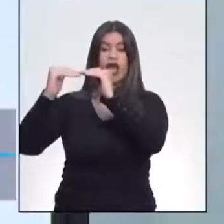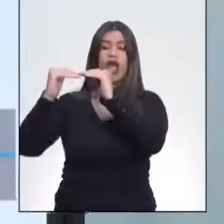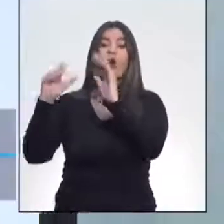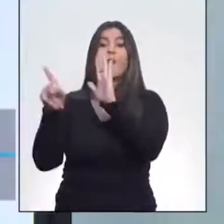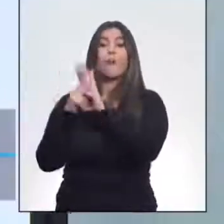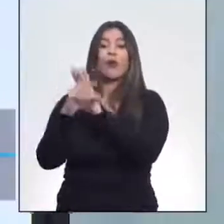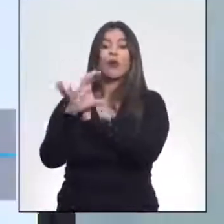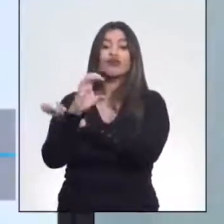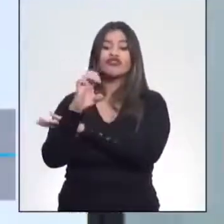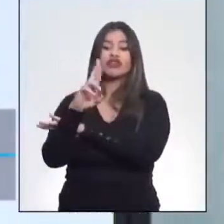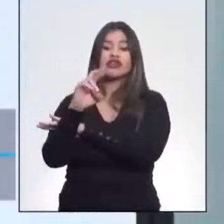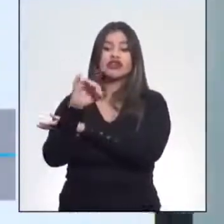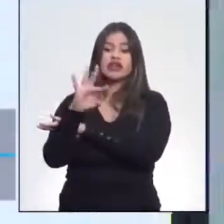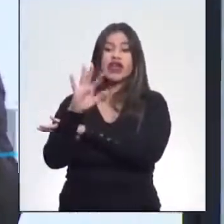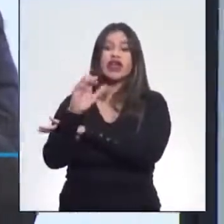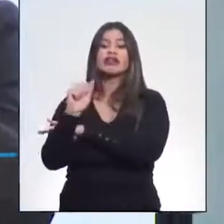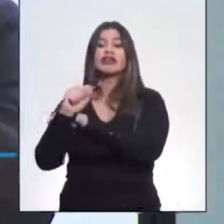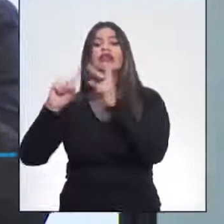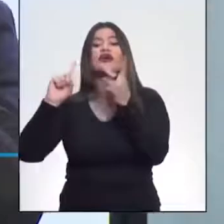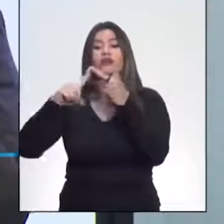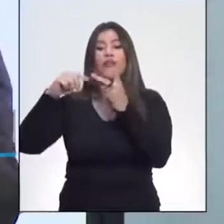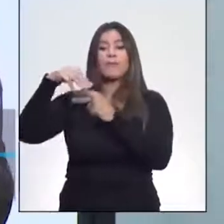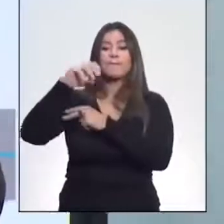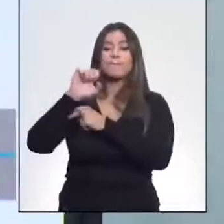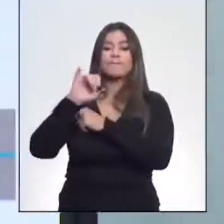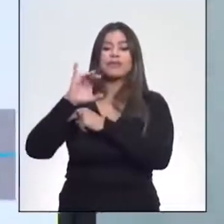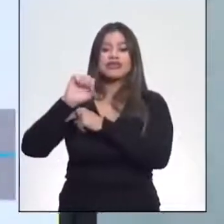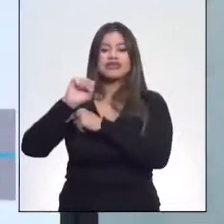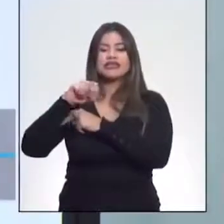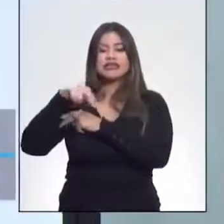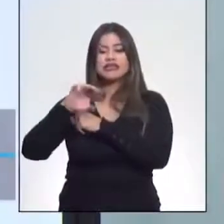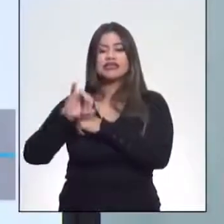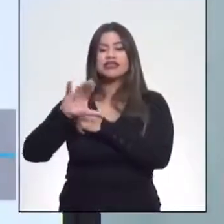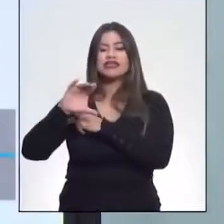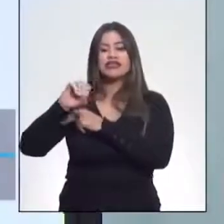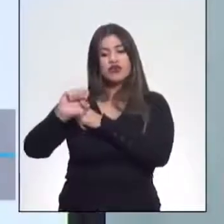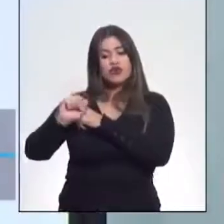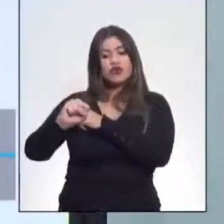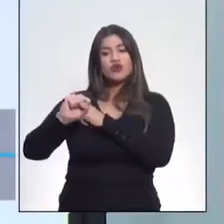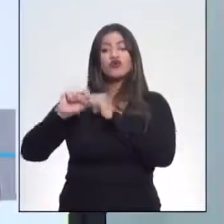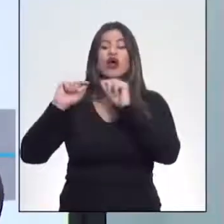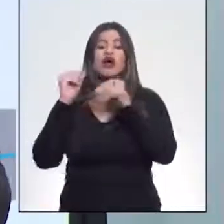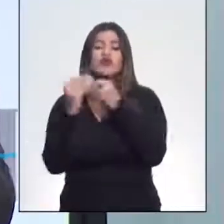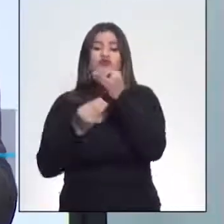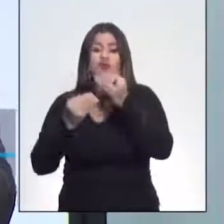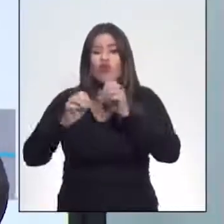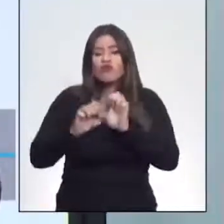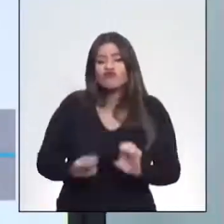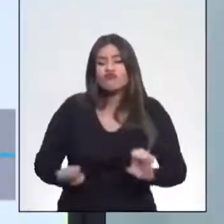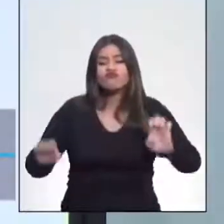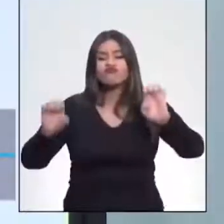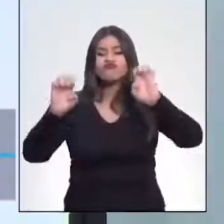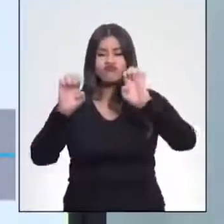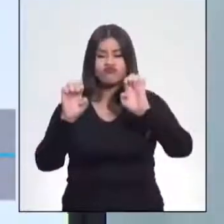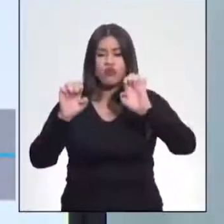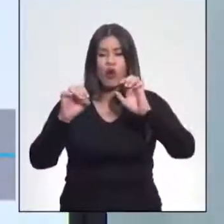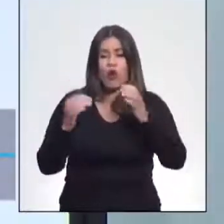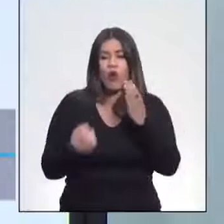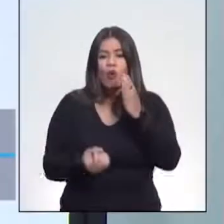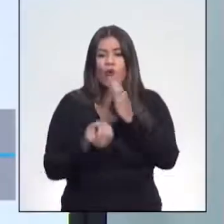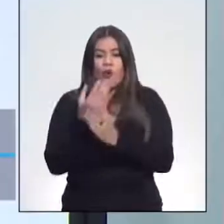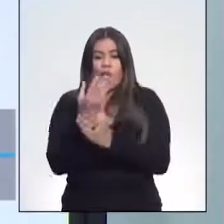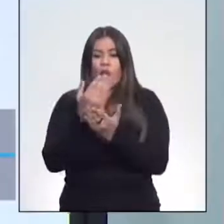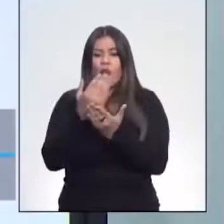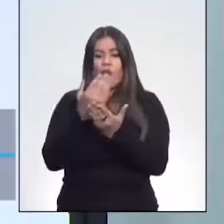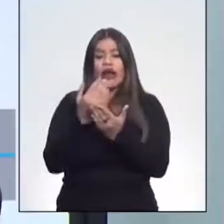cretenses depois foi dos micênicos Então essa estrutura ela começou a se desenhar nesse período E aí nós